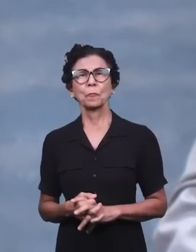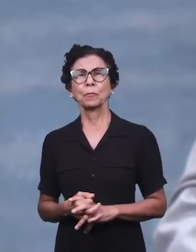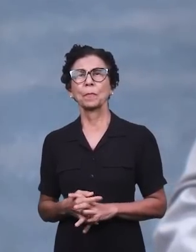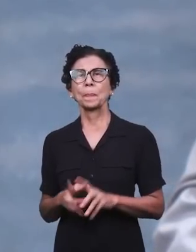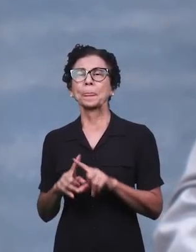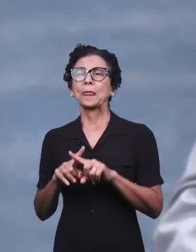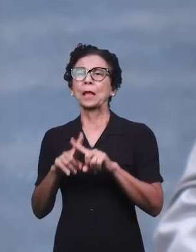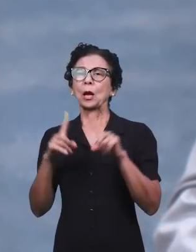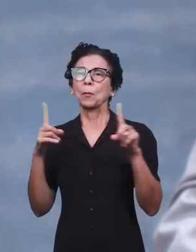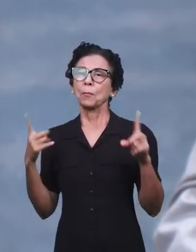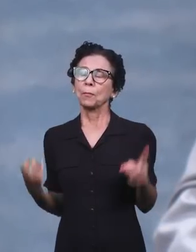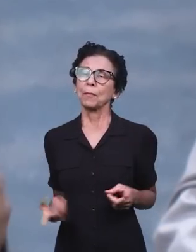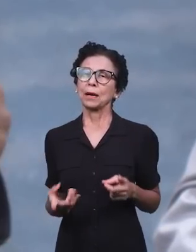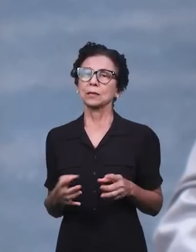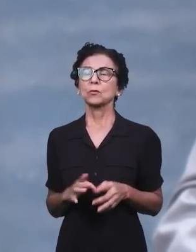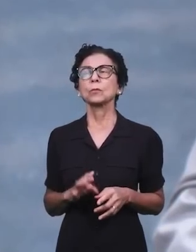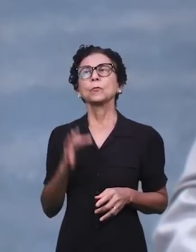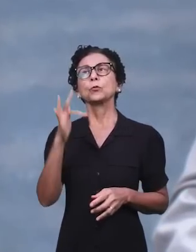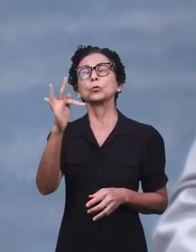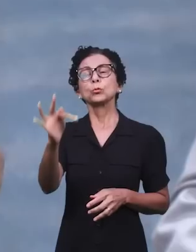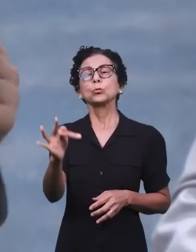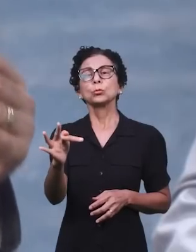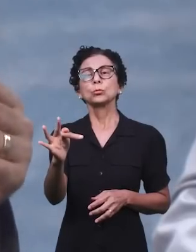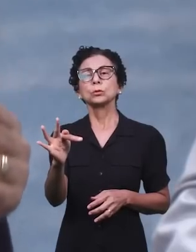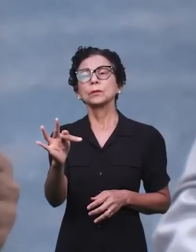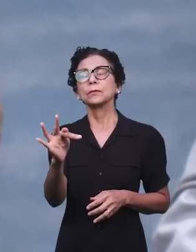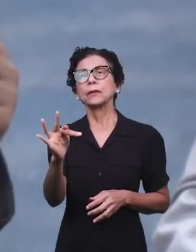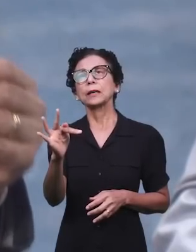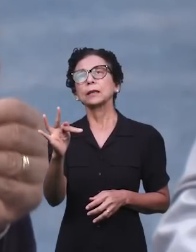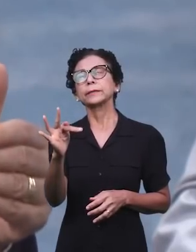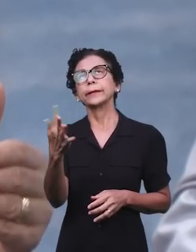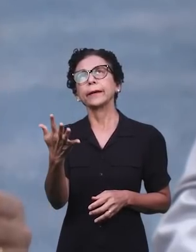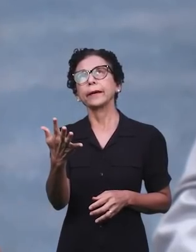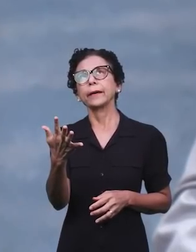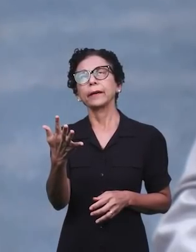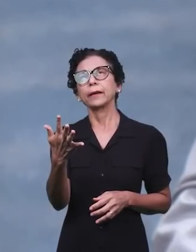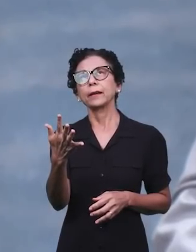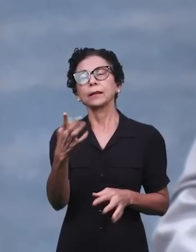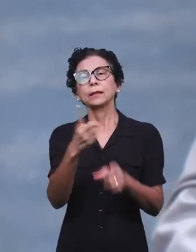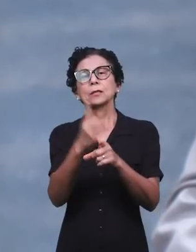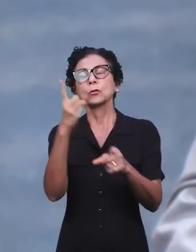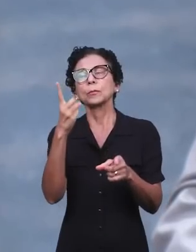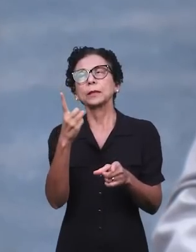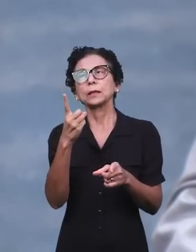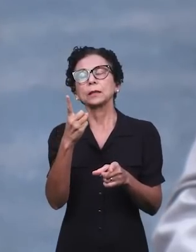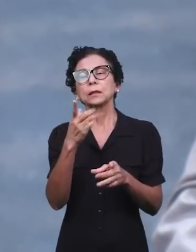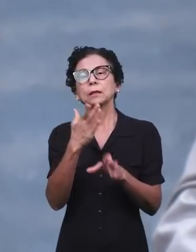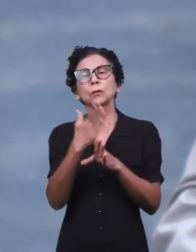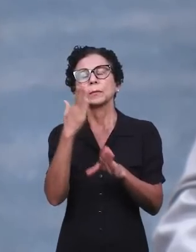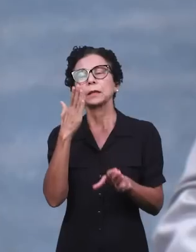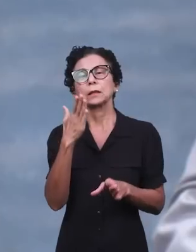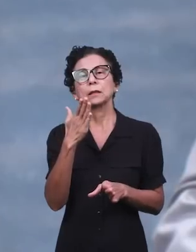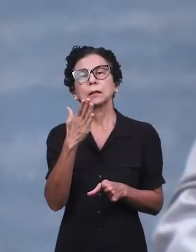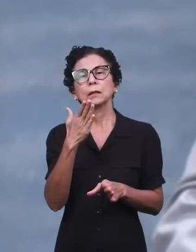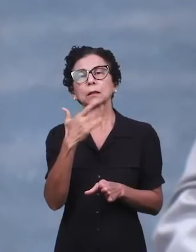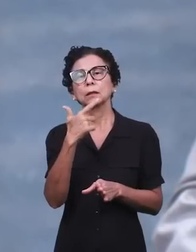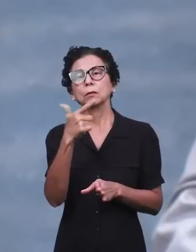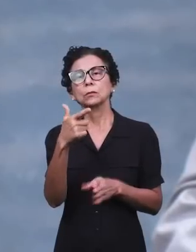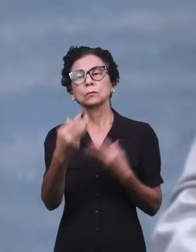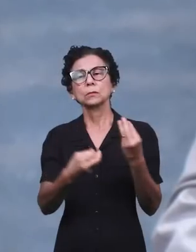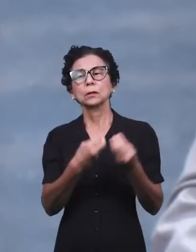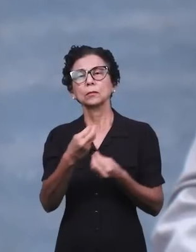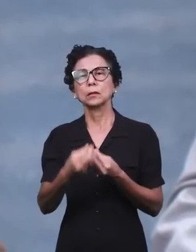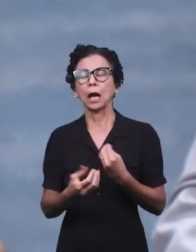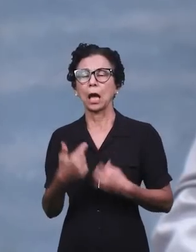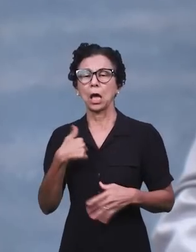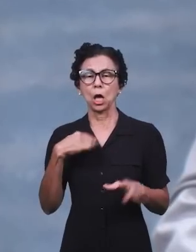adivinhar o que vai ser no futuro. O Senhor te dá informação, você se previne, você se prepara. Mas o Senhor me preparei e a enchente veio.